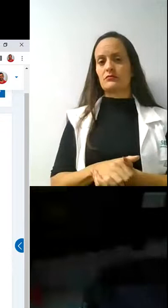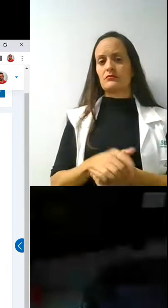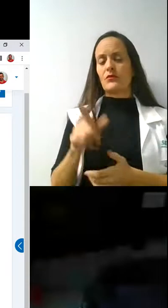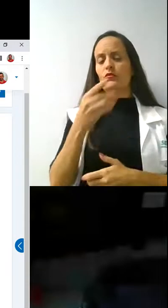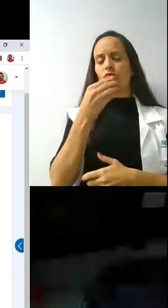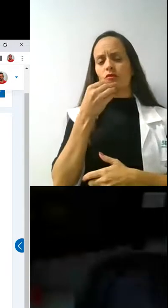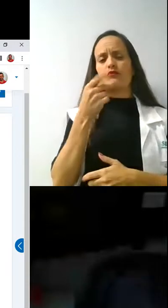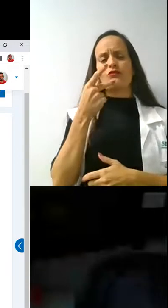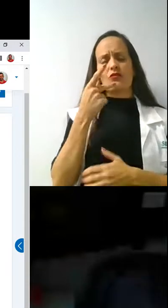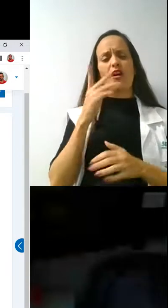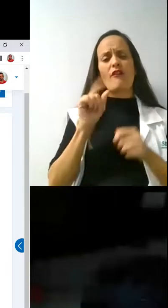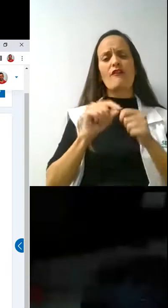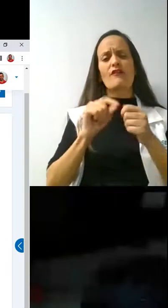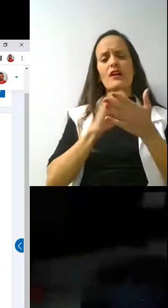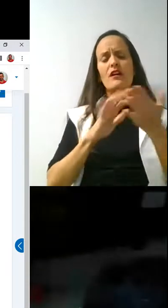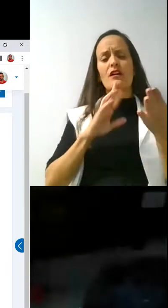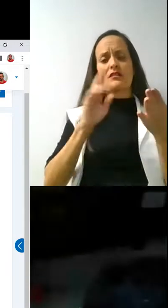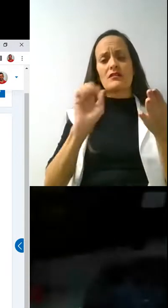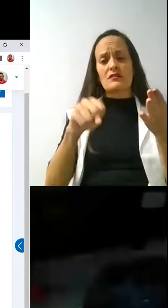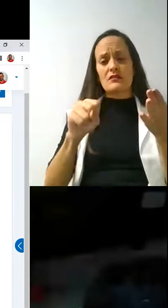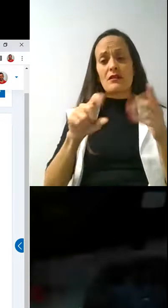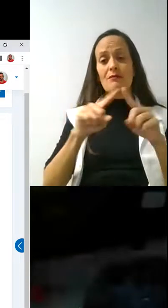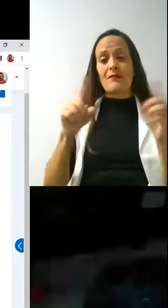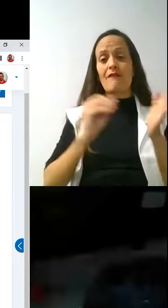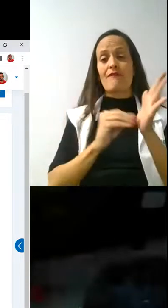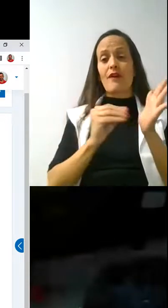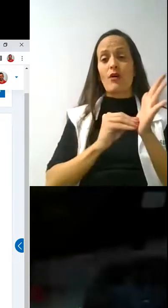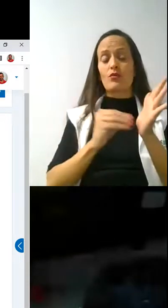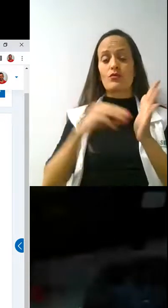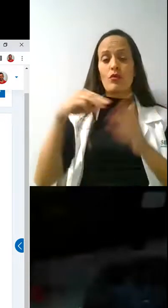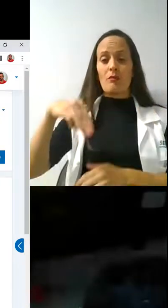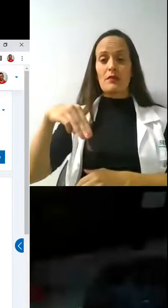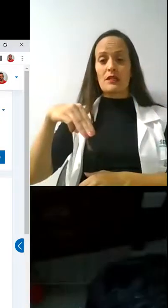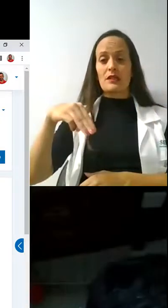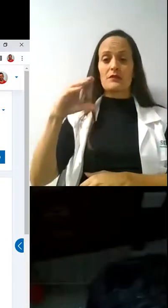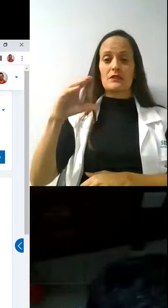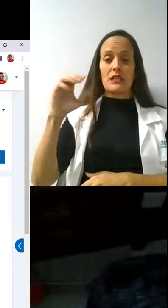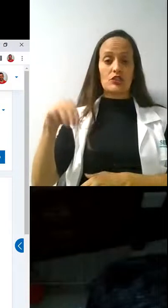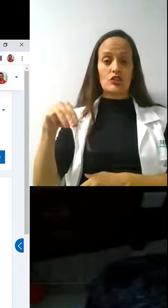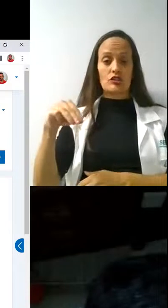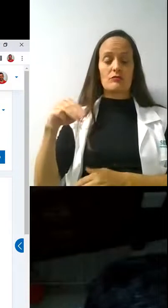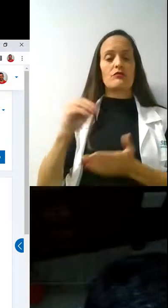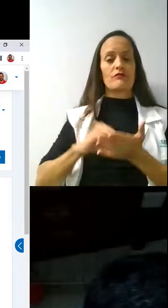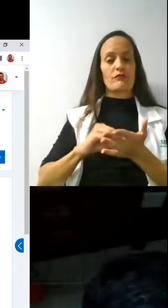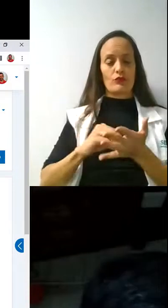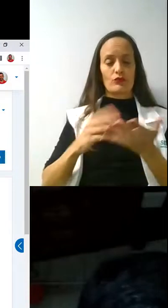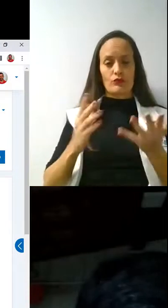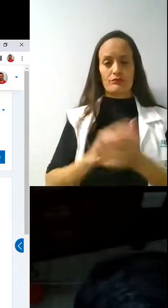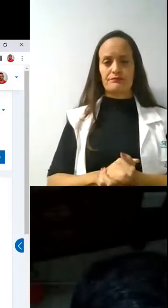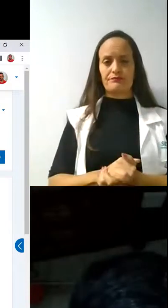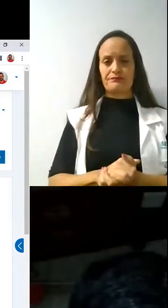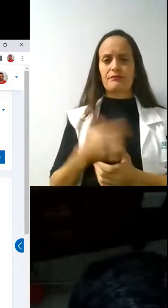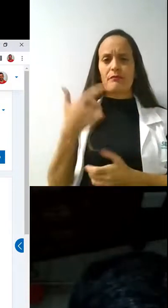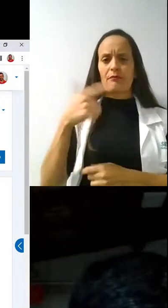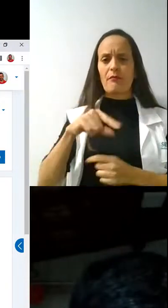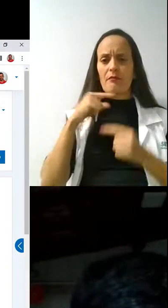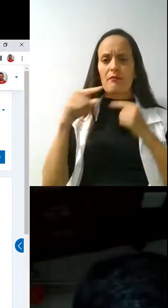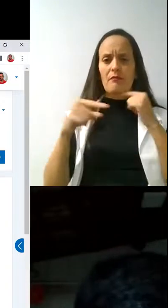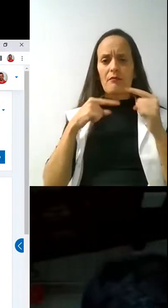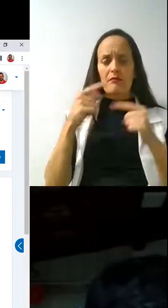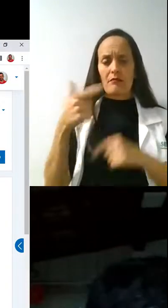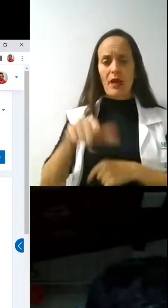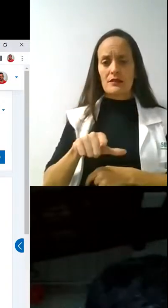centímetro, quilômetro. O resto Não, já tá beleza. tudo pronto. Fechou, então. Obrigado, professor. Valeu. Por nada. Alguma dúvida, pessoal? Por